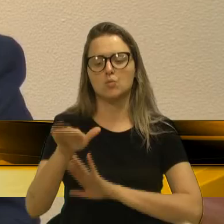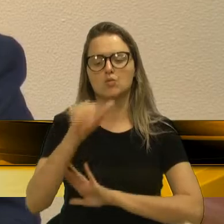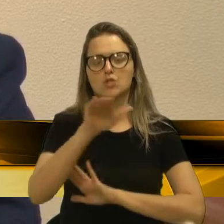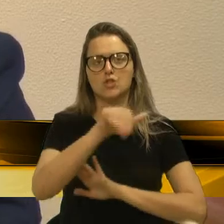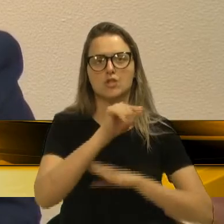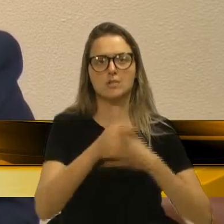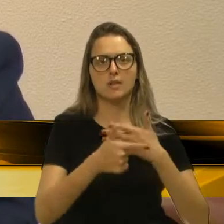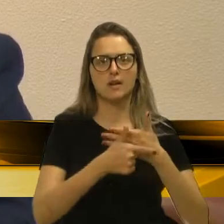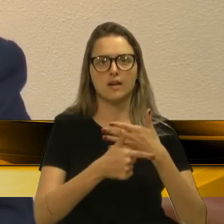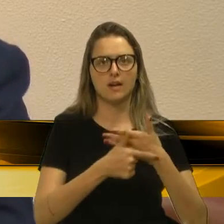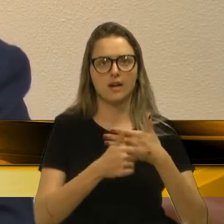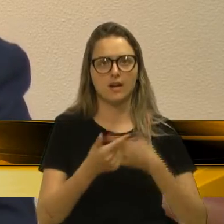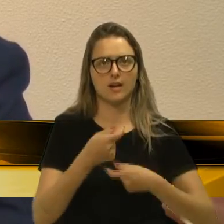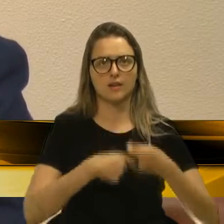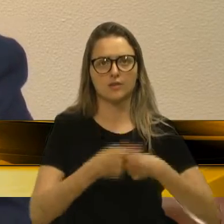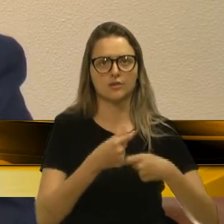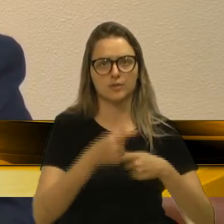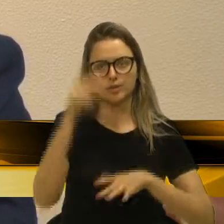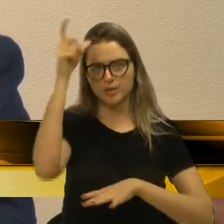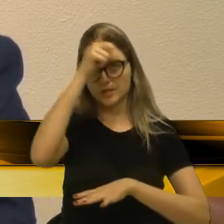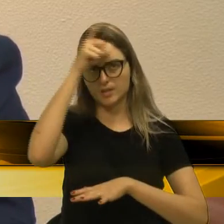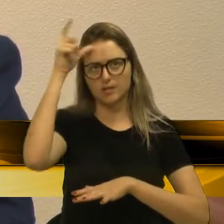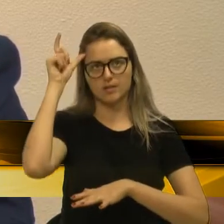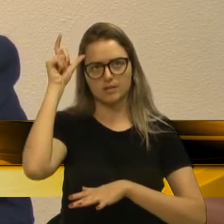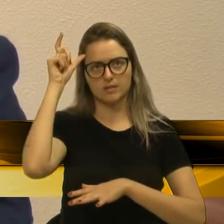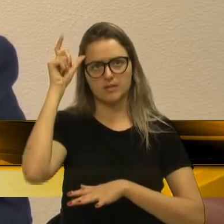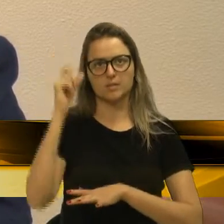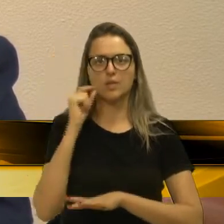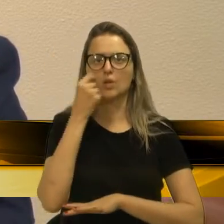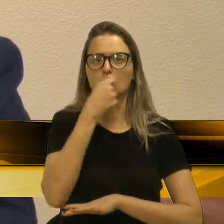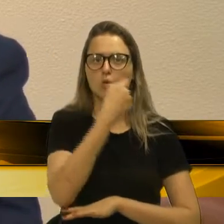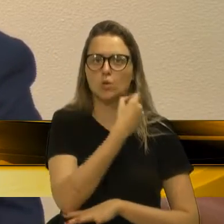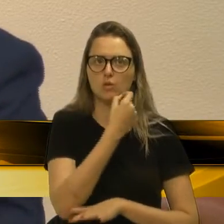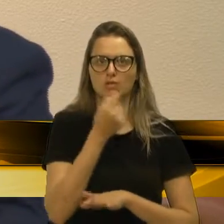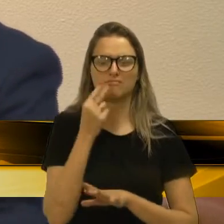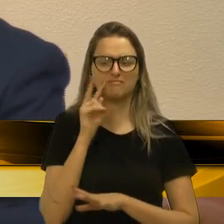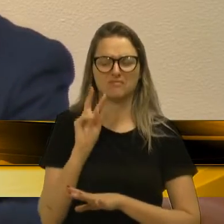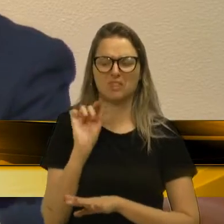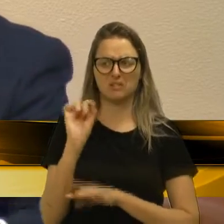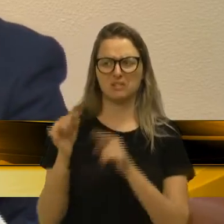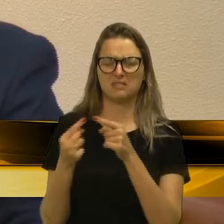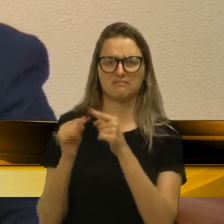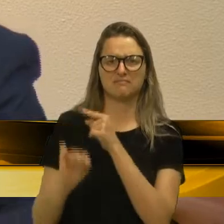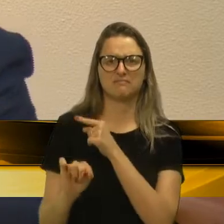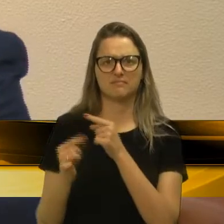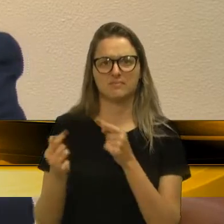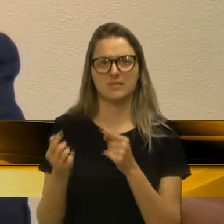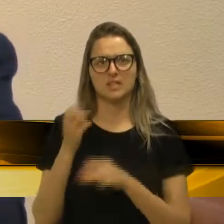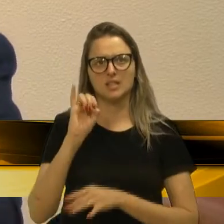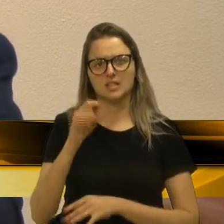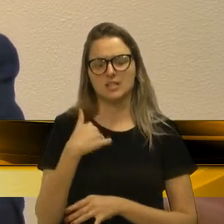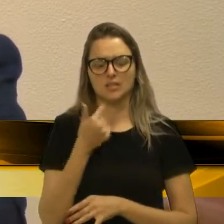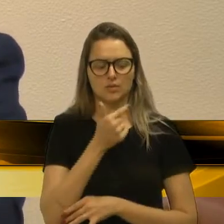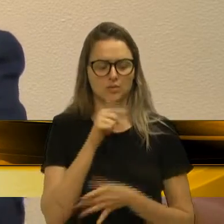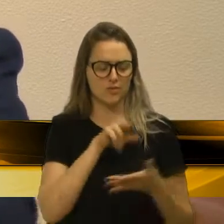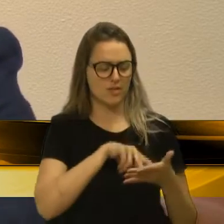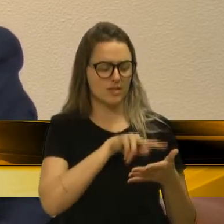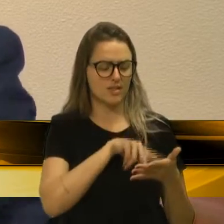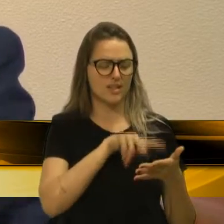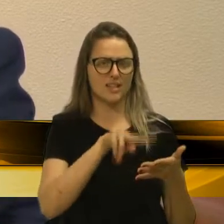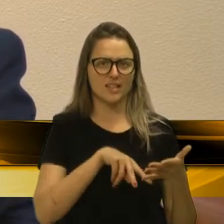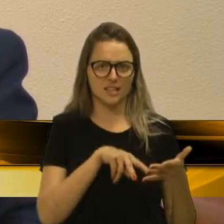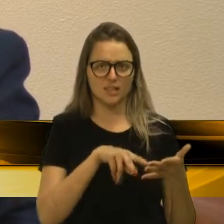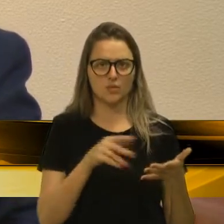agente administrativo, enfermeiro, odontólogo. Vejam que incoerência. Olha, se eu não tivesse lido isso, vindo